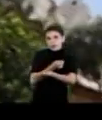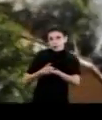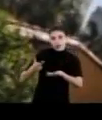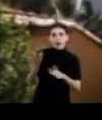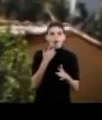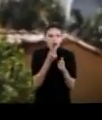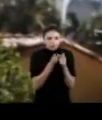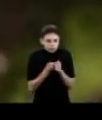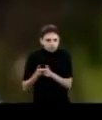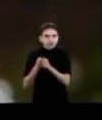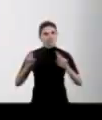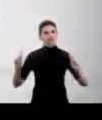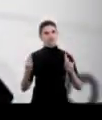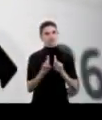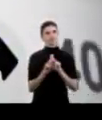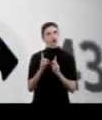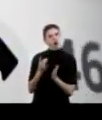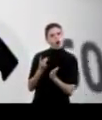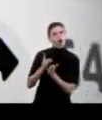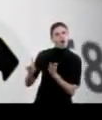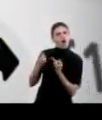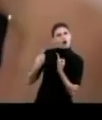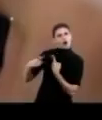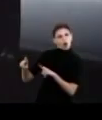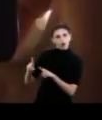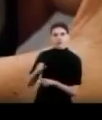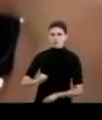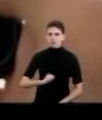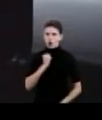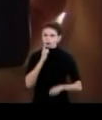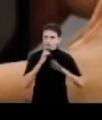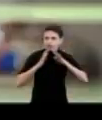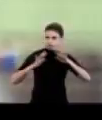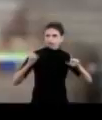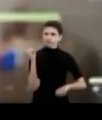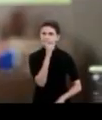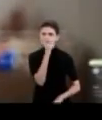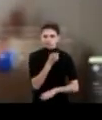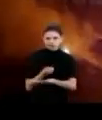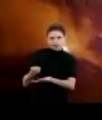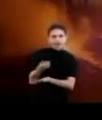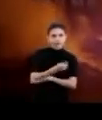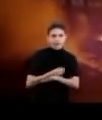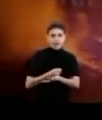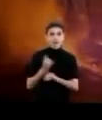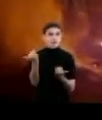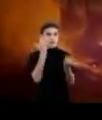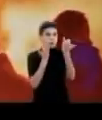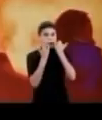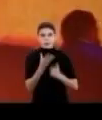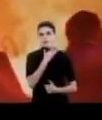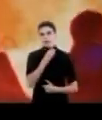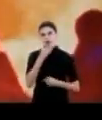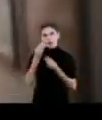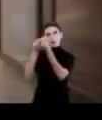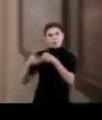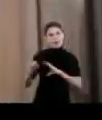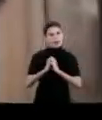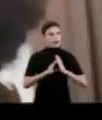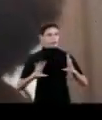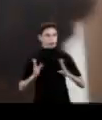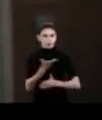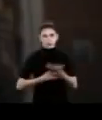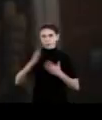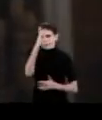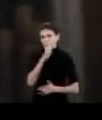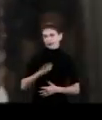Este é um chamado para nos unirmos contra o ódio espalhado pelas fake news, informações falsas que podem destruir a democracia e, mais